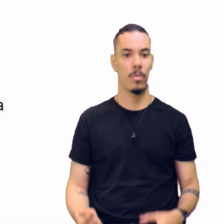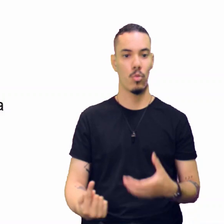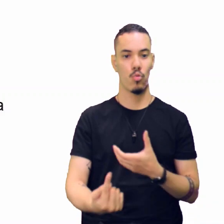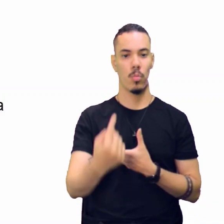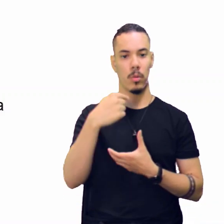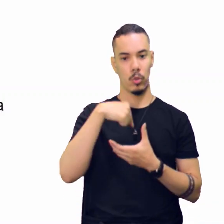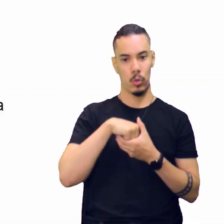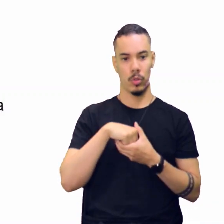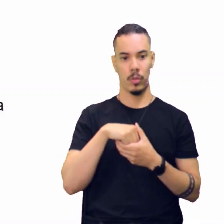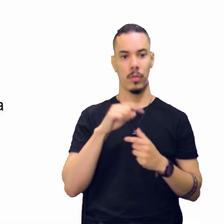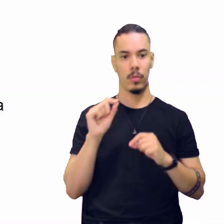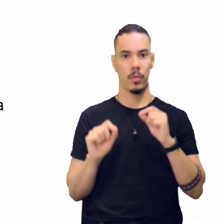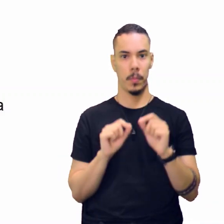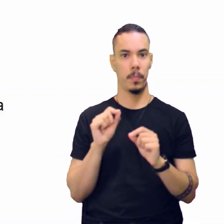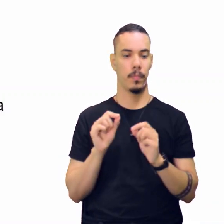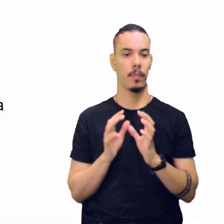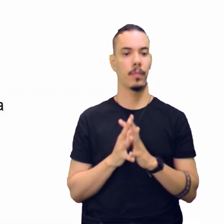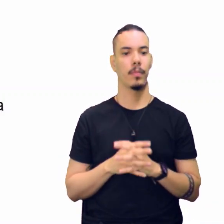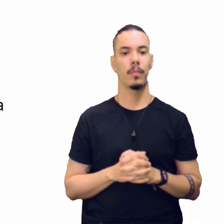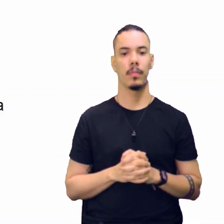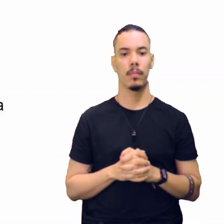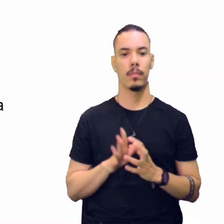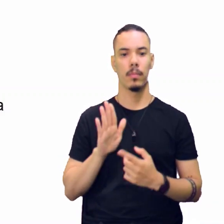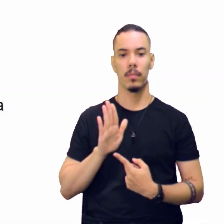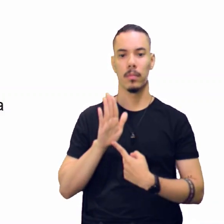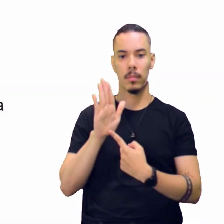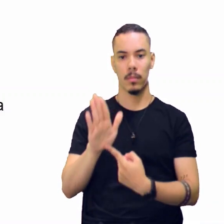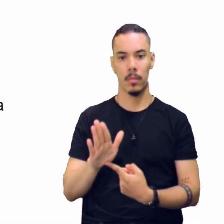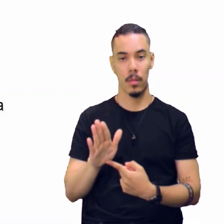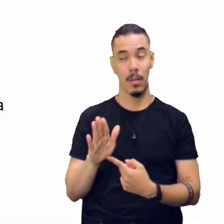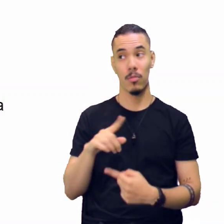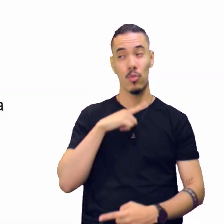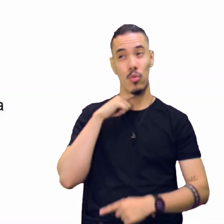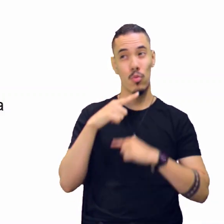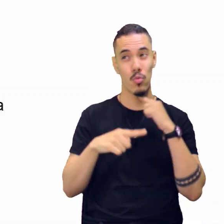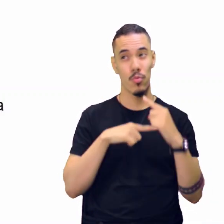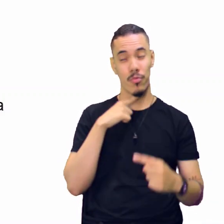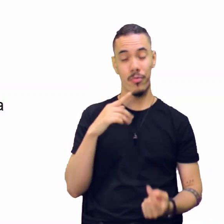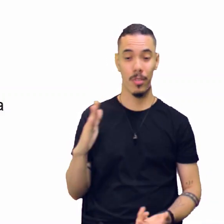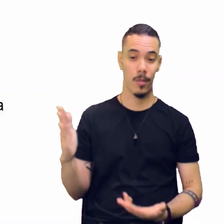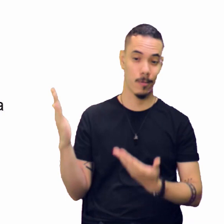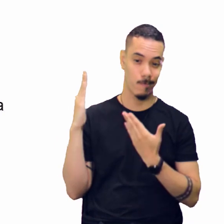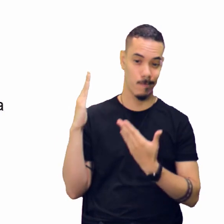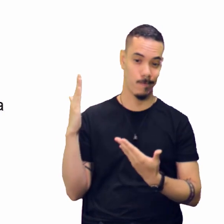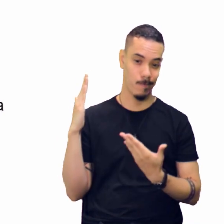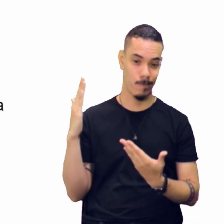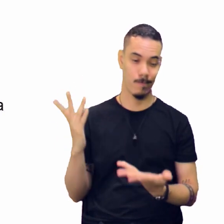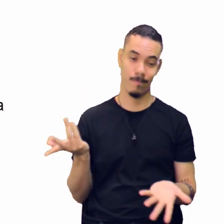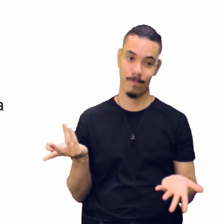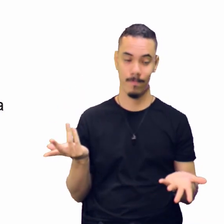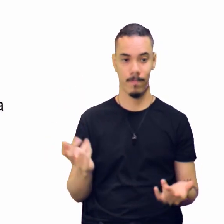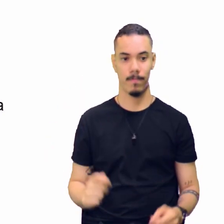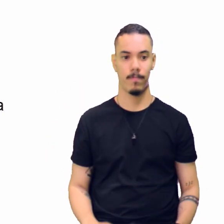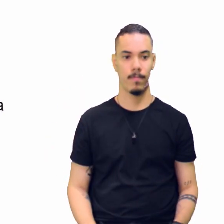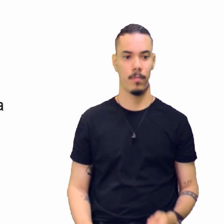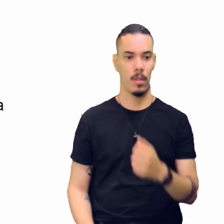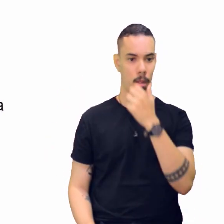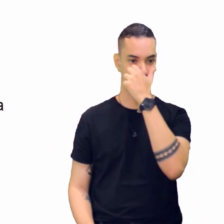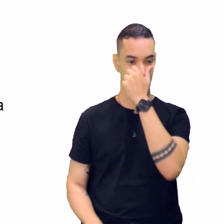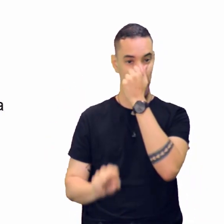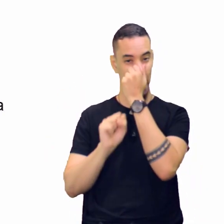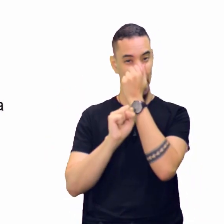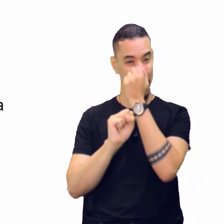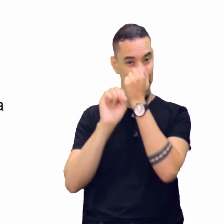subjuntivo? Vai apresentar o quê? Um fato de maneira duvidosa, incerteza. Se